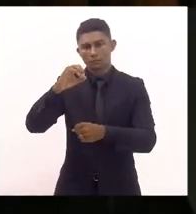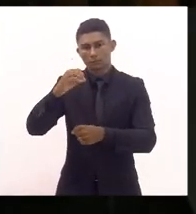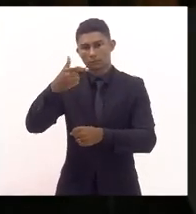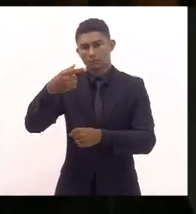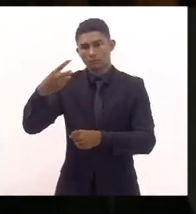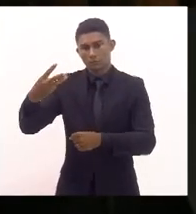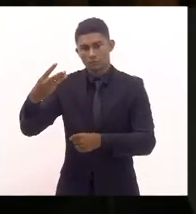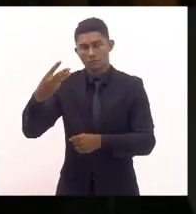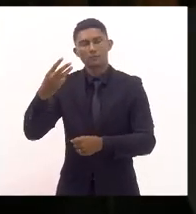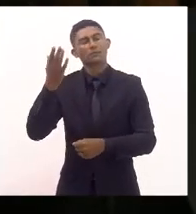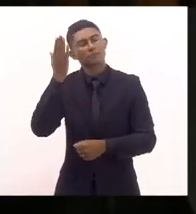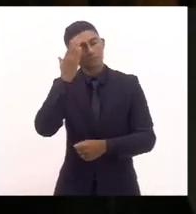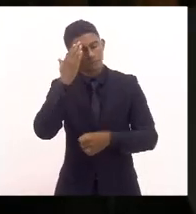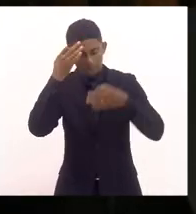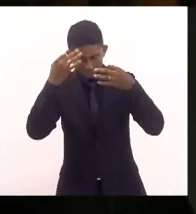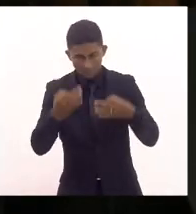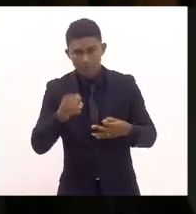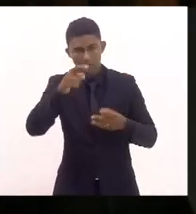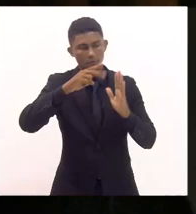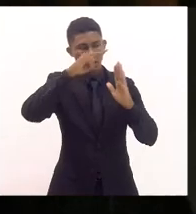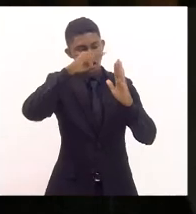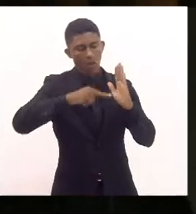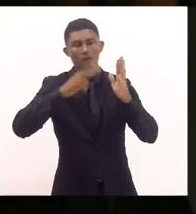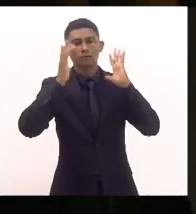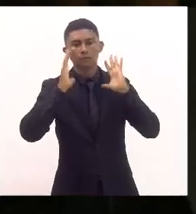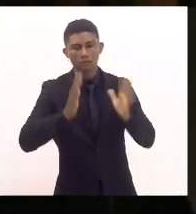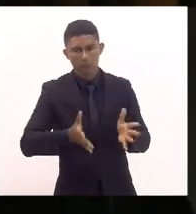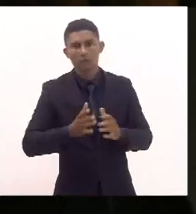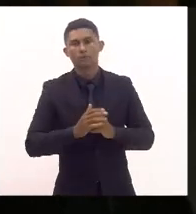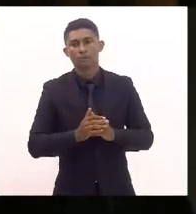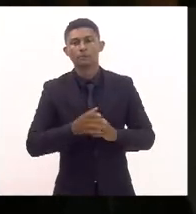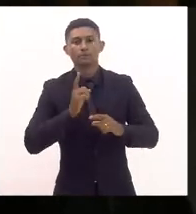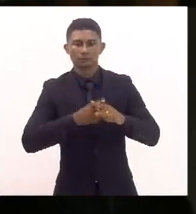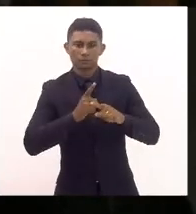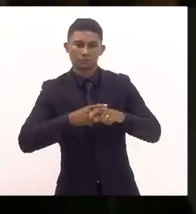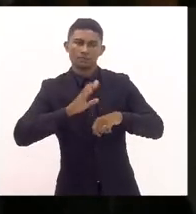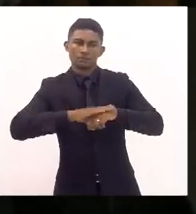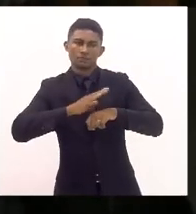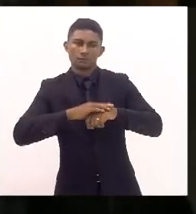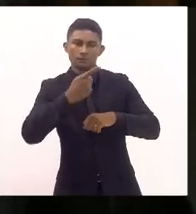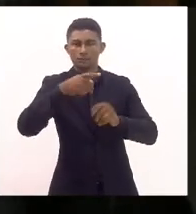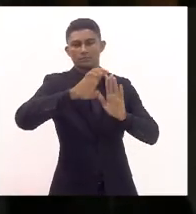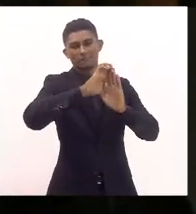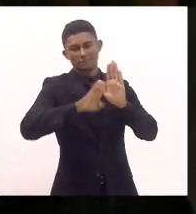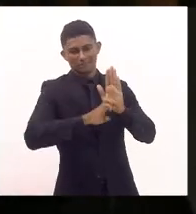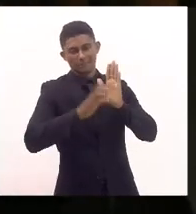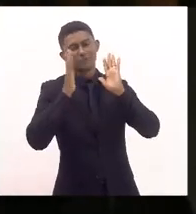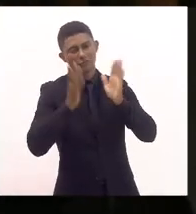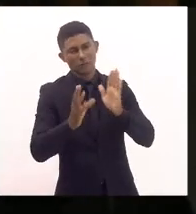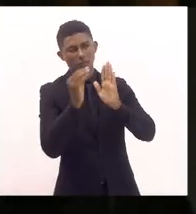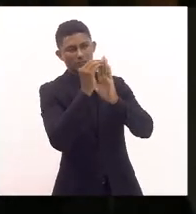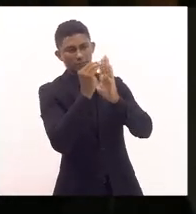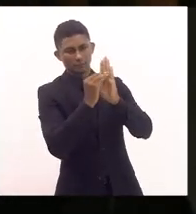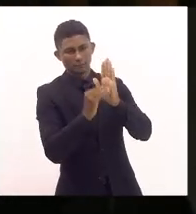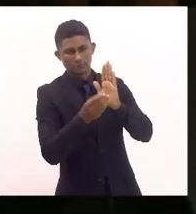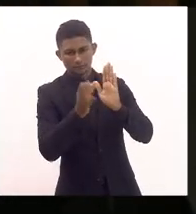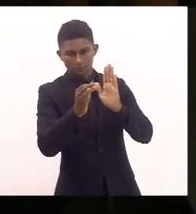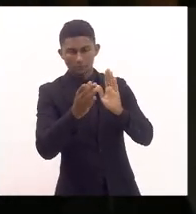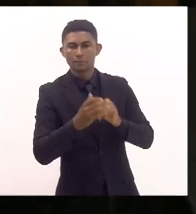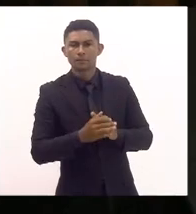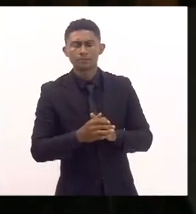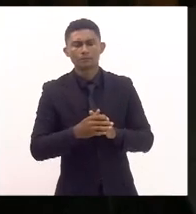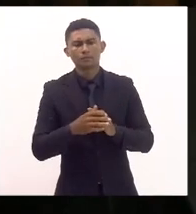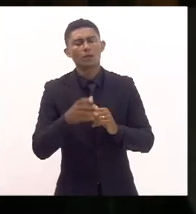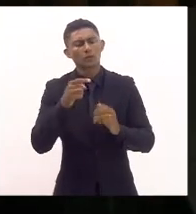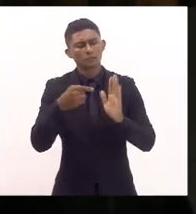certeza que a senhora já valeu porque inclusive fez emendas na mesma a rádio